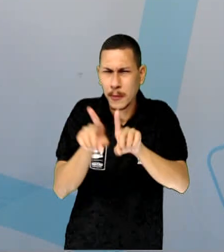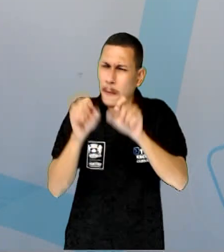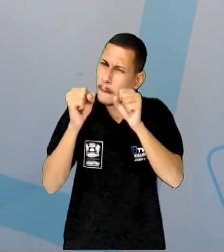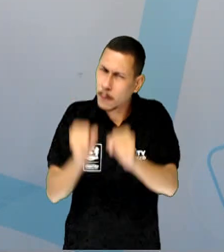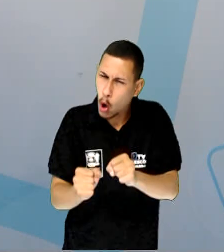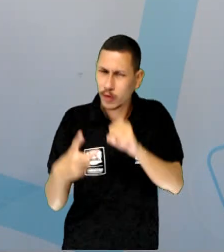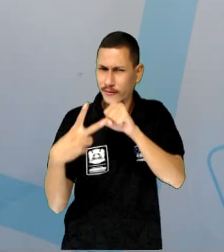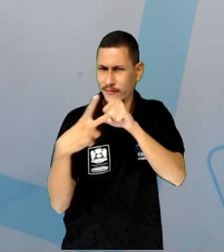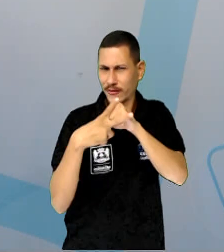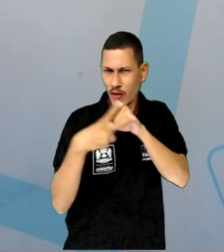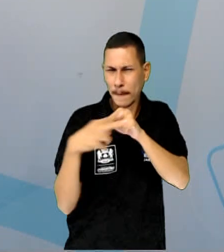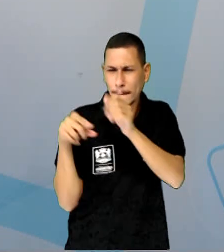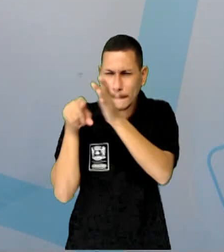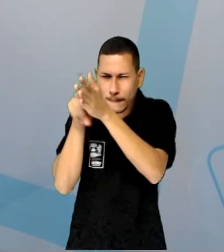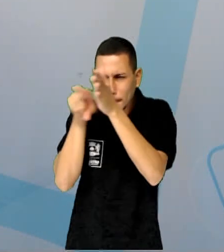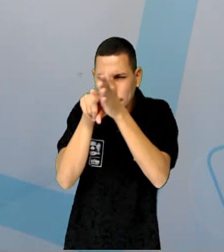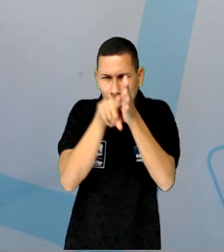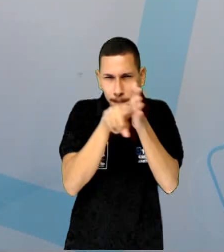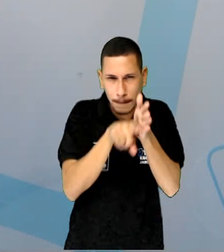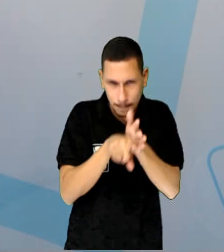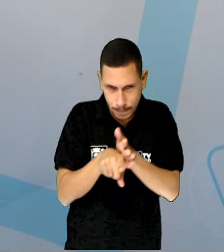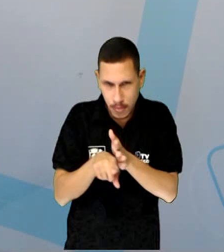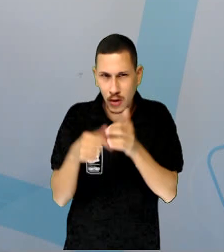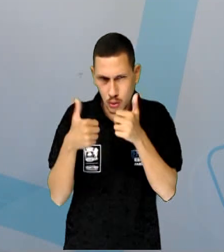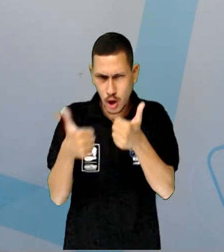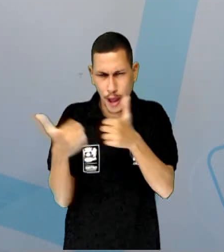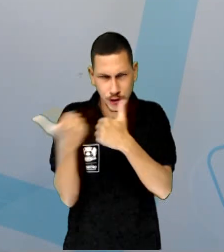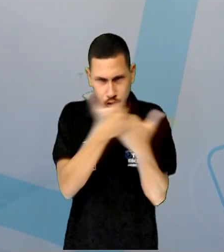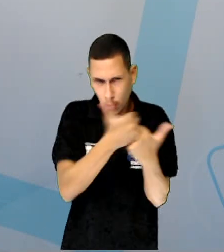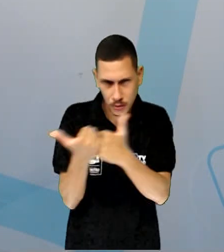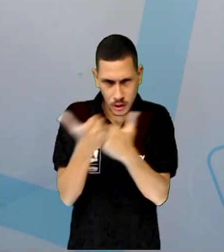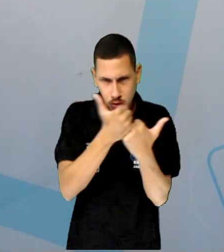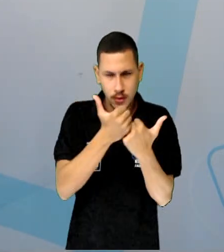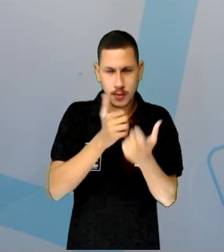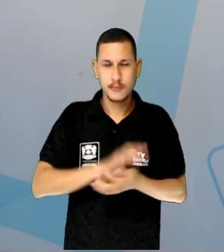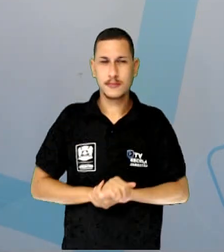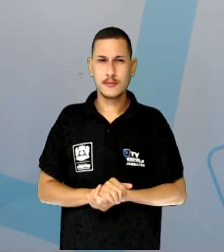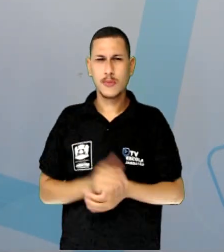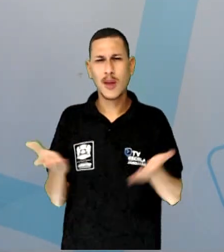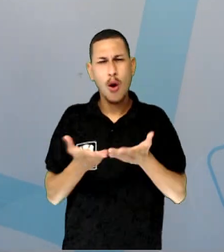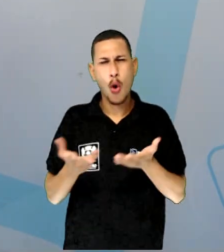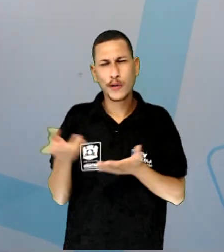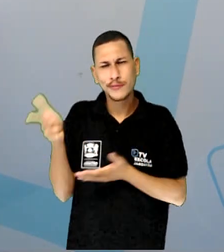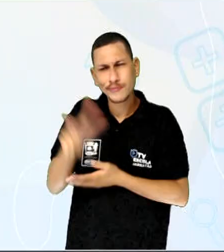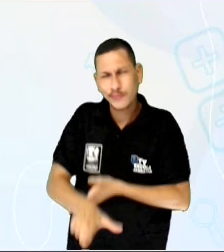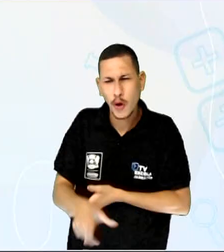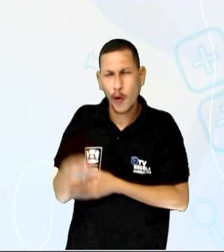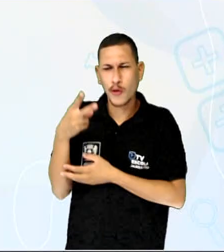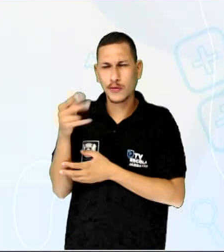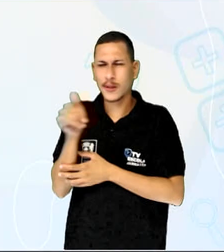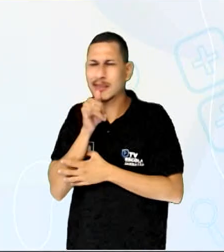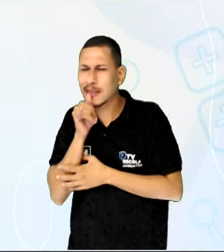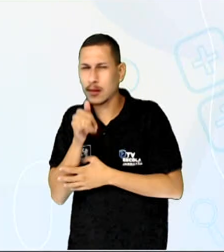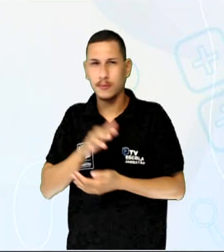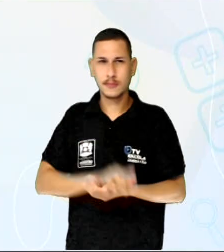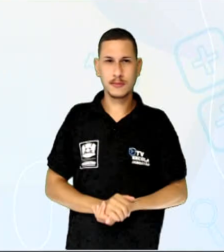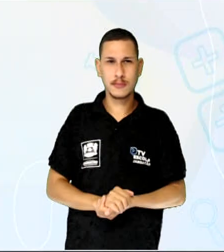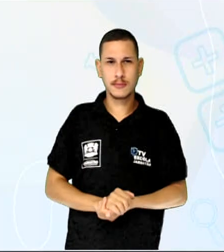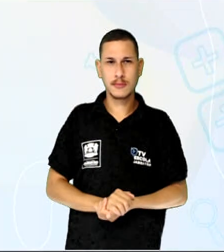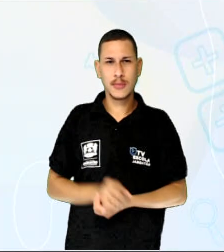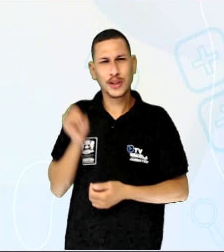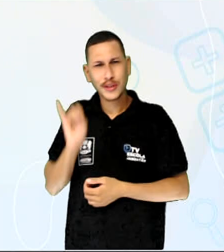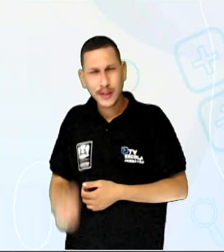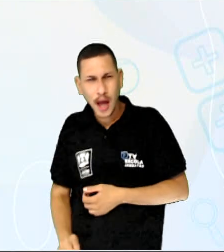verbo pesquisar. Tudo bem, gente? Vamos dar mais uma olhada no exemplo a seguir. If she won